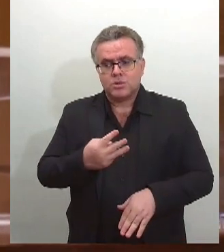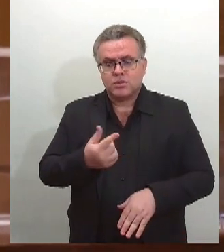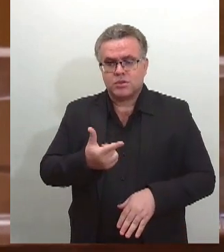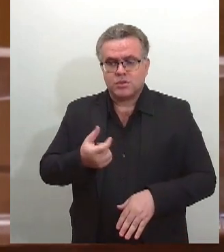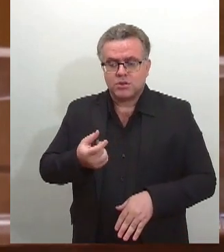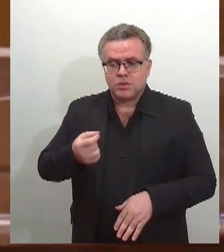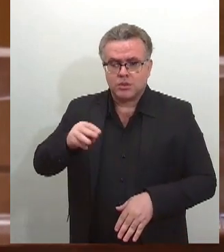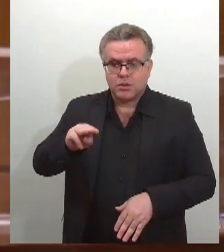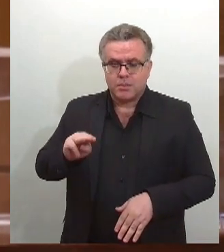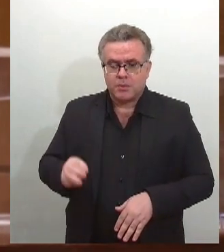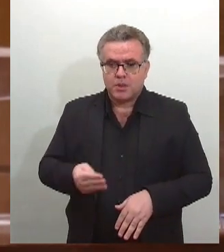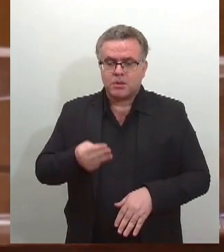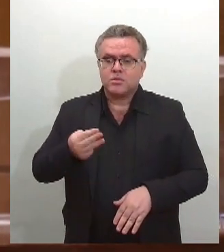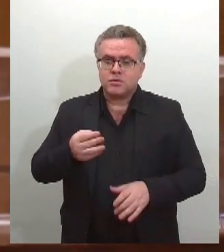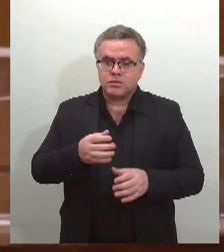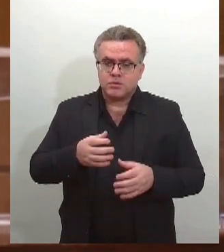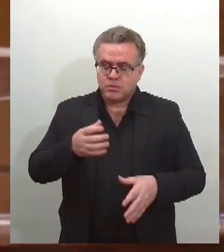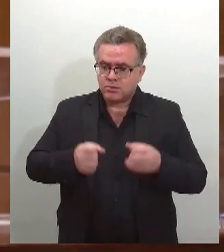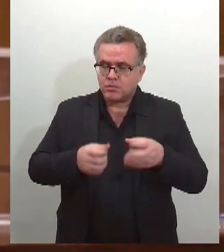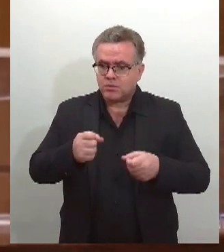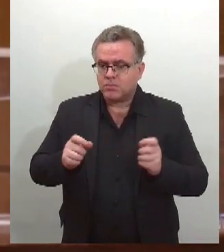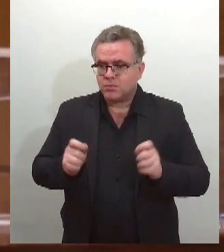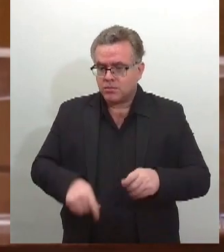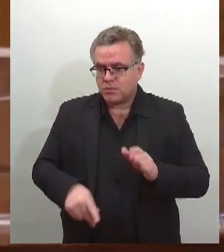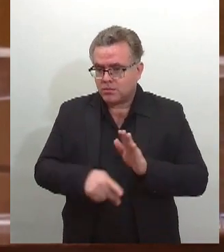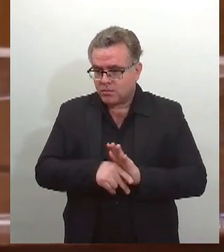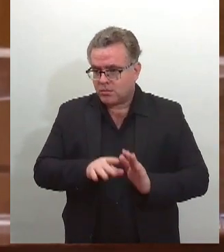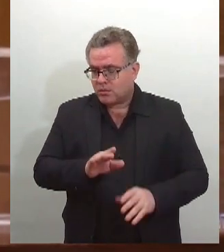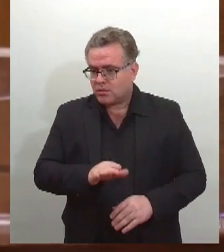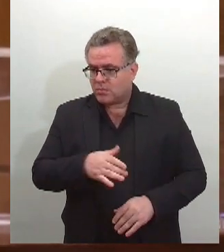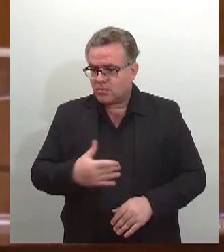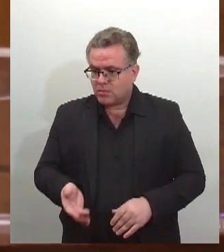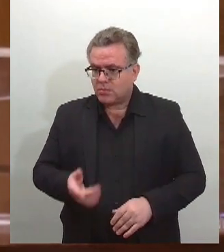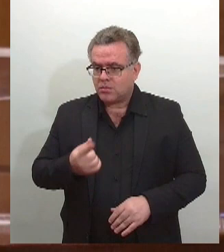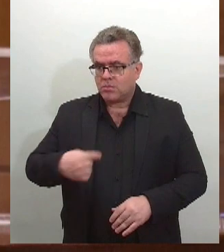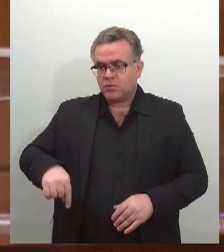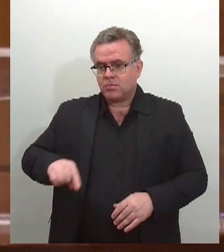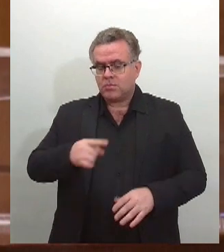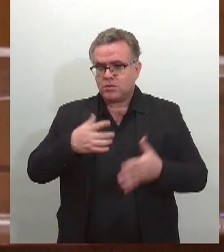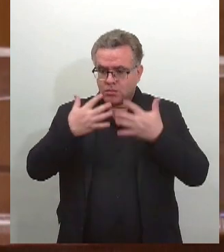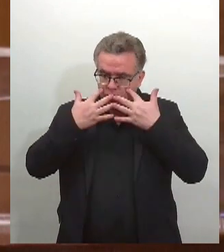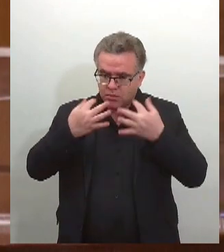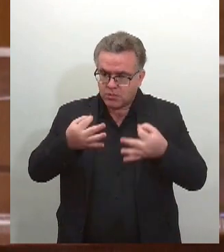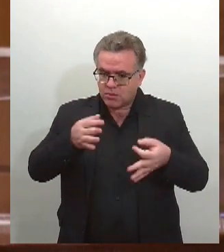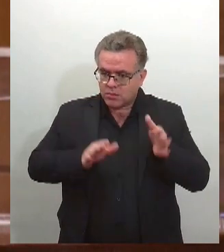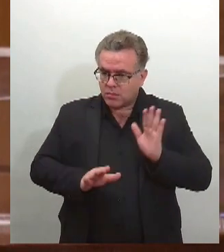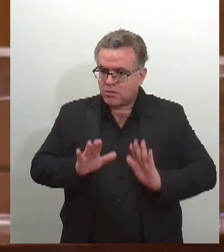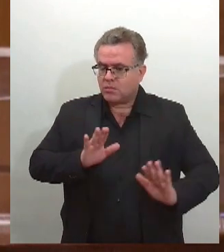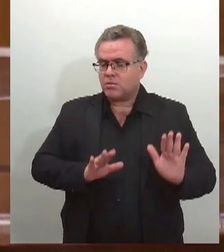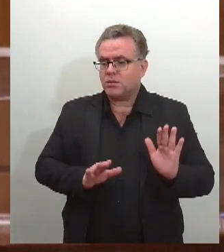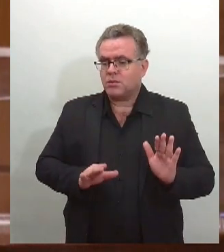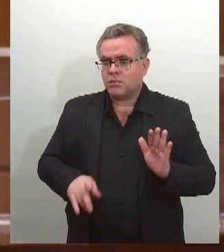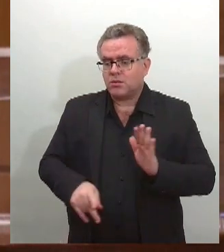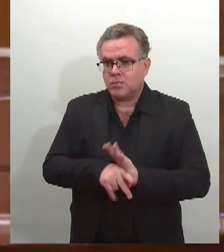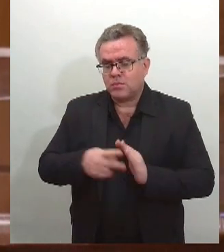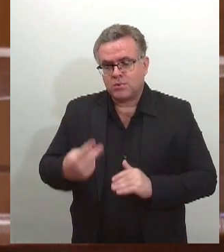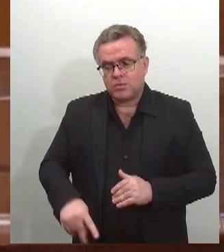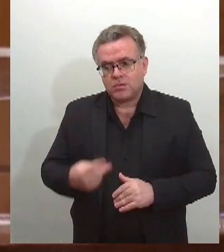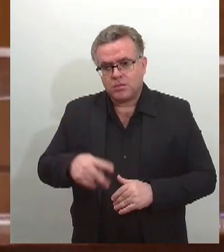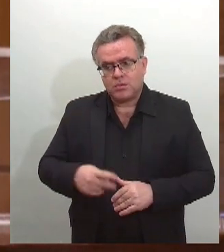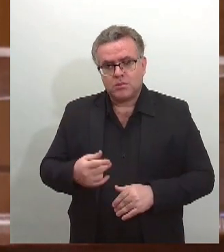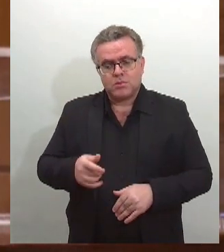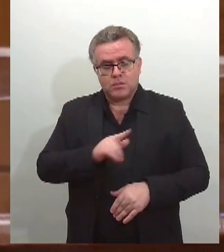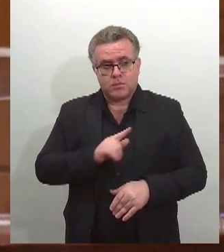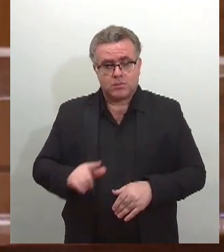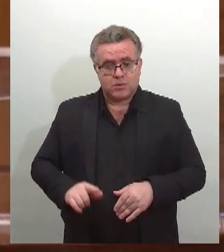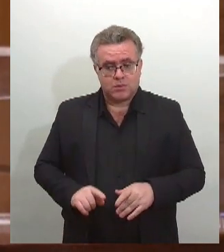palestrante, ratifica a necessidade de um olhar mais cuidadoso por parte do poder público, no sentido de impulsionar